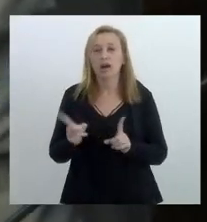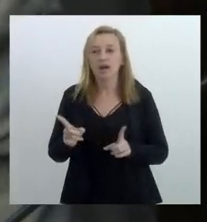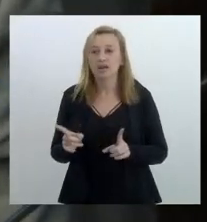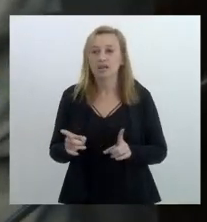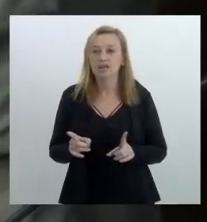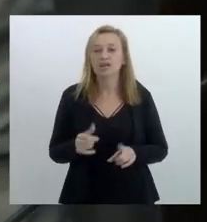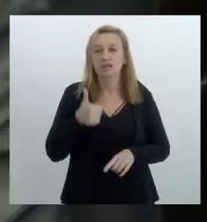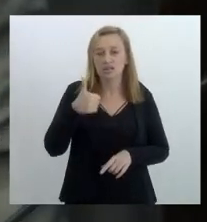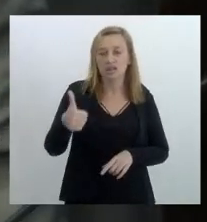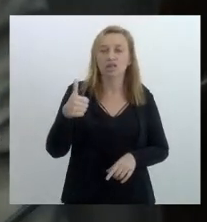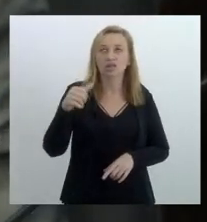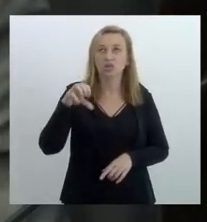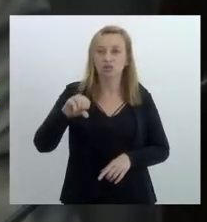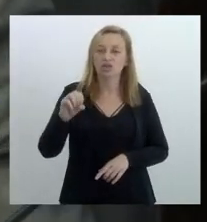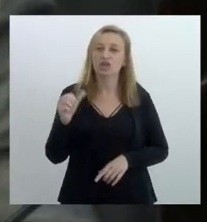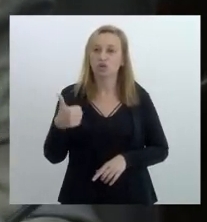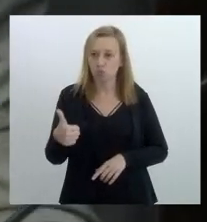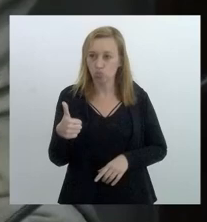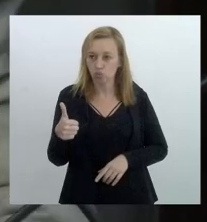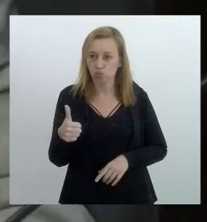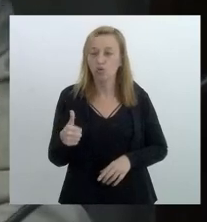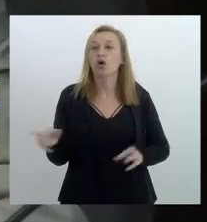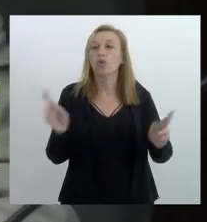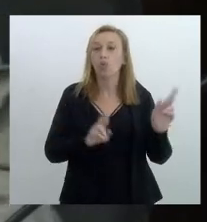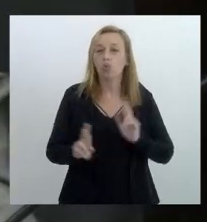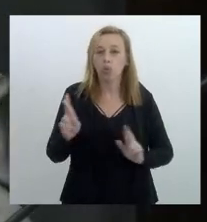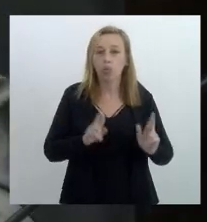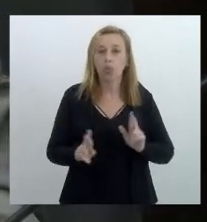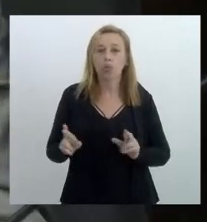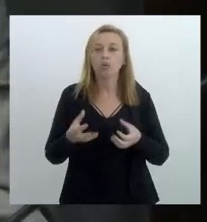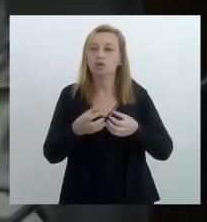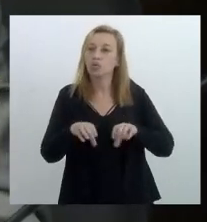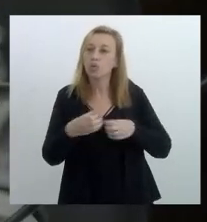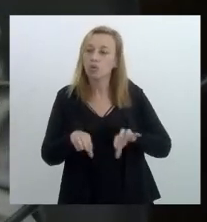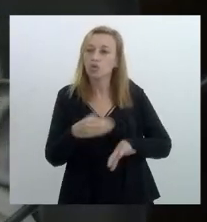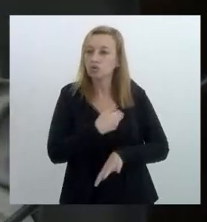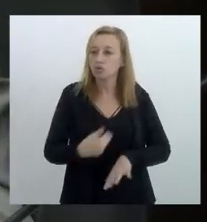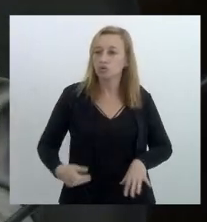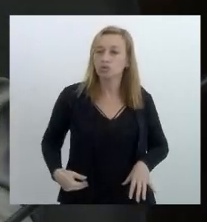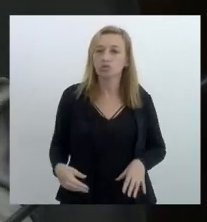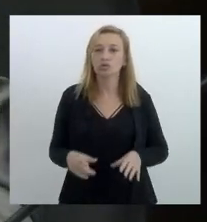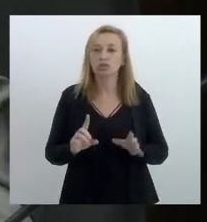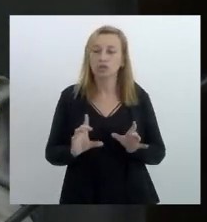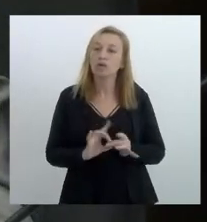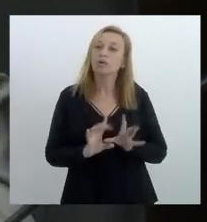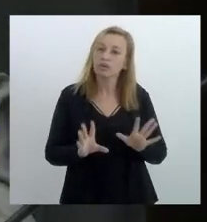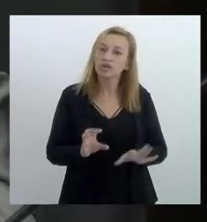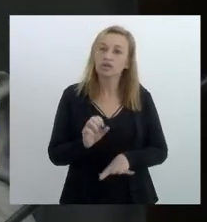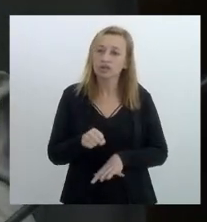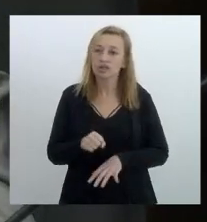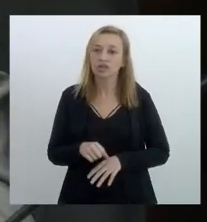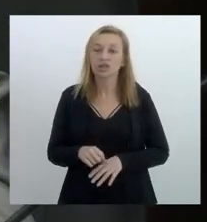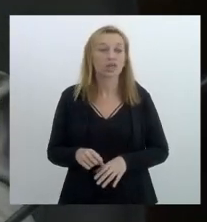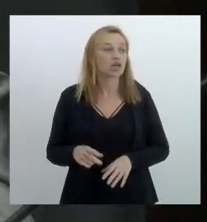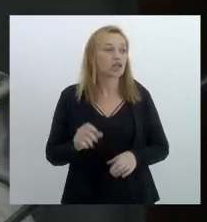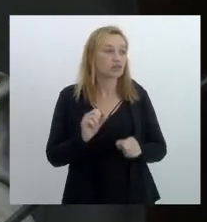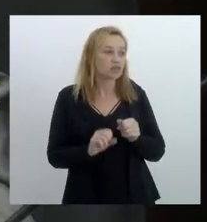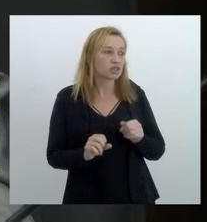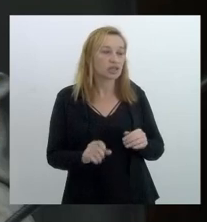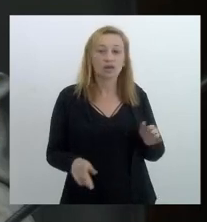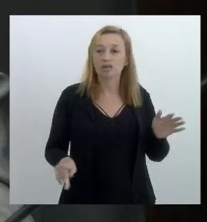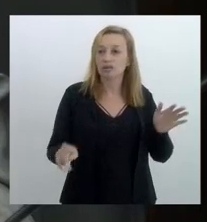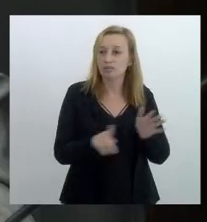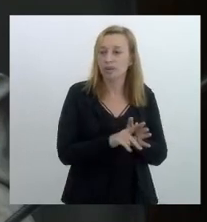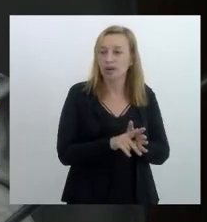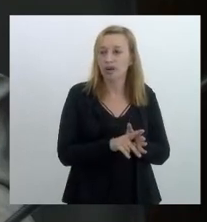são 191. Com relação aos concursos públicos, eles estão permitidos, inclusive, eles fizeram parte